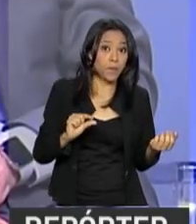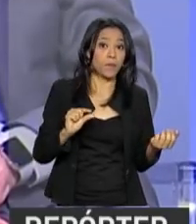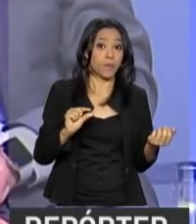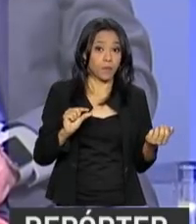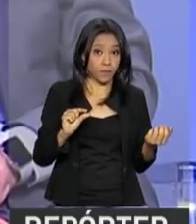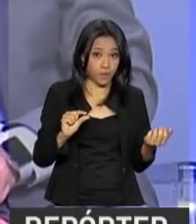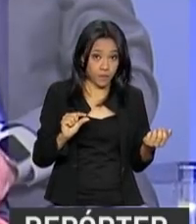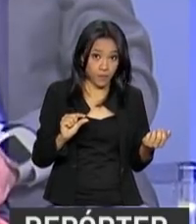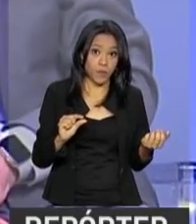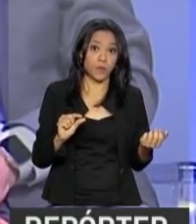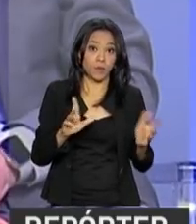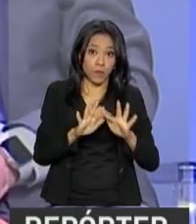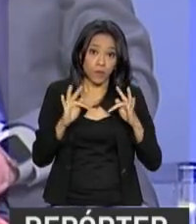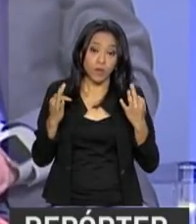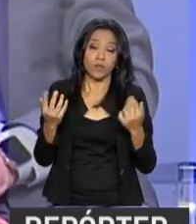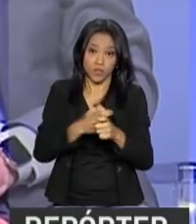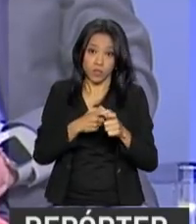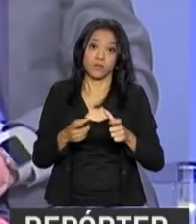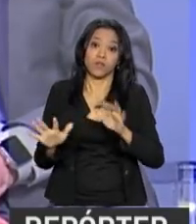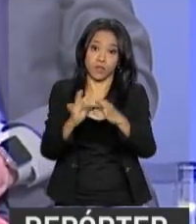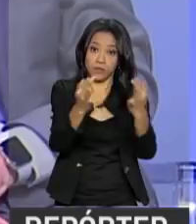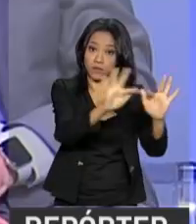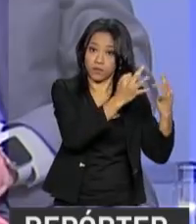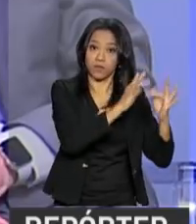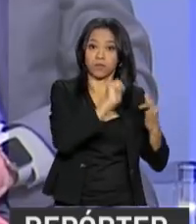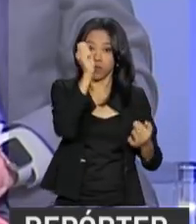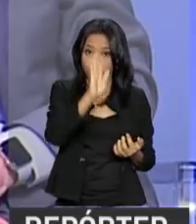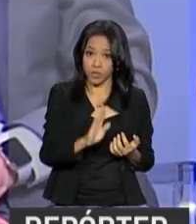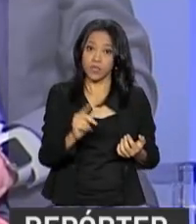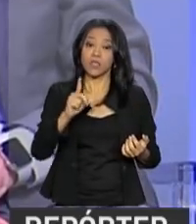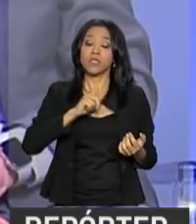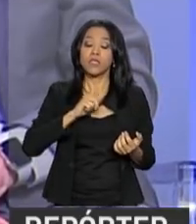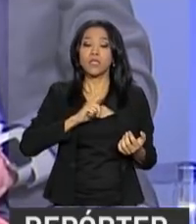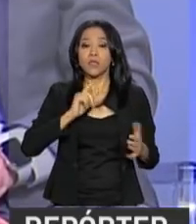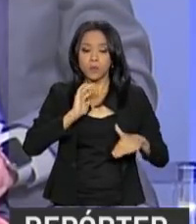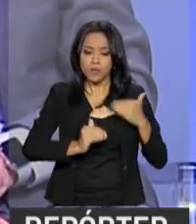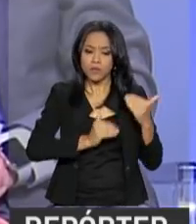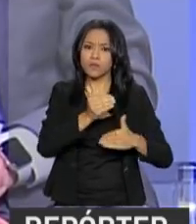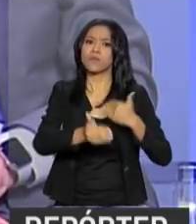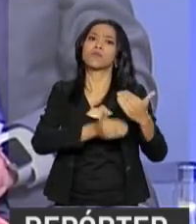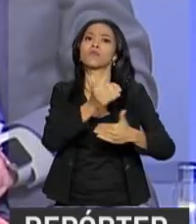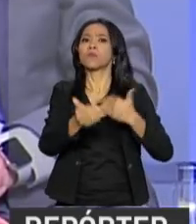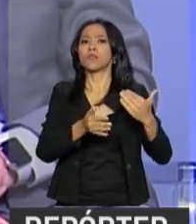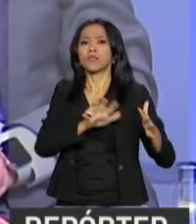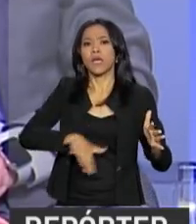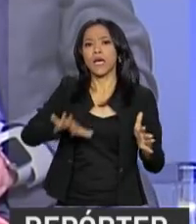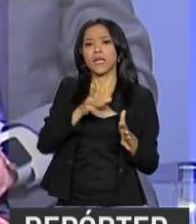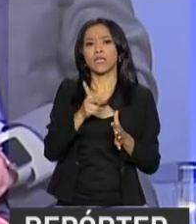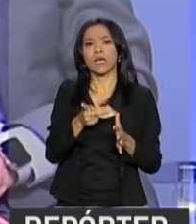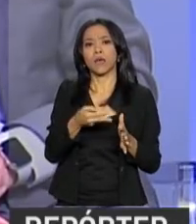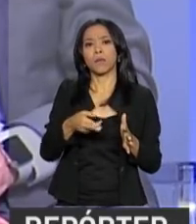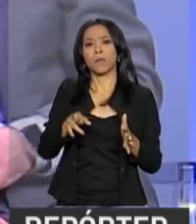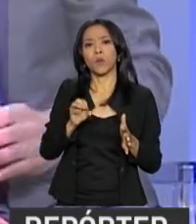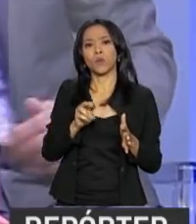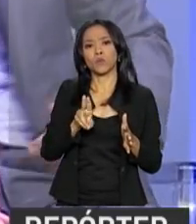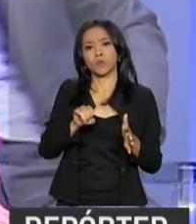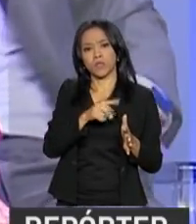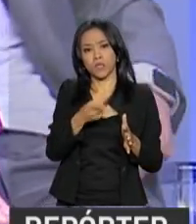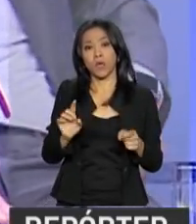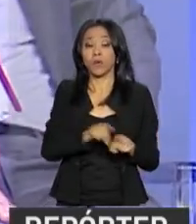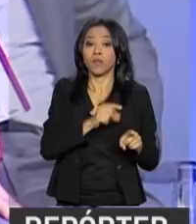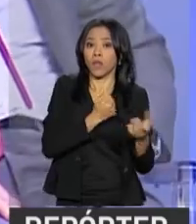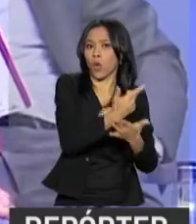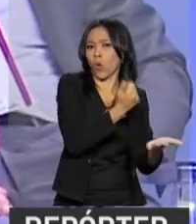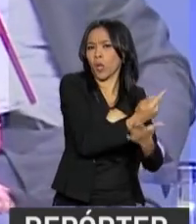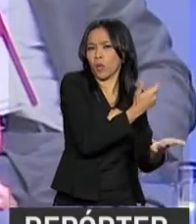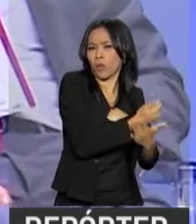das famílias brasileiras então a gente poderia ter um crescimento tanto pela produção como um crescimento pelo consumo que equilibrar o crescimento